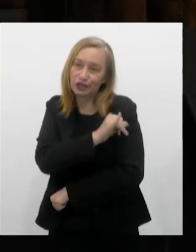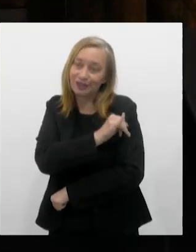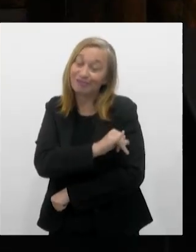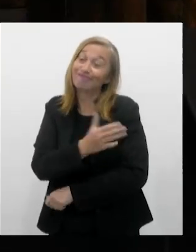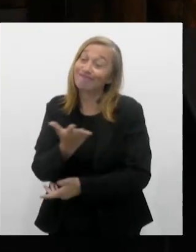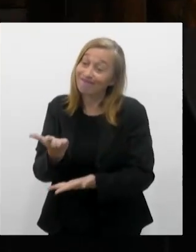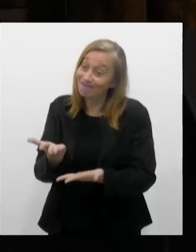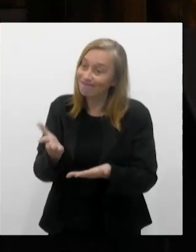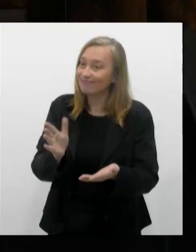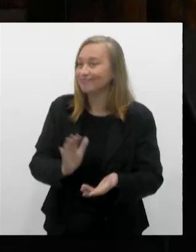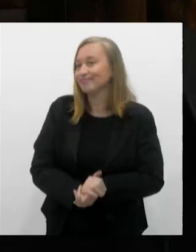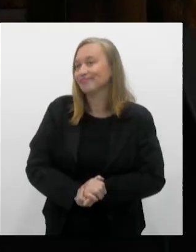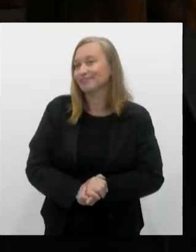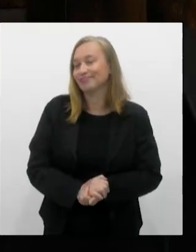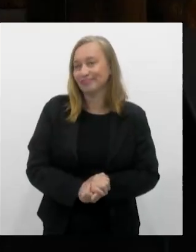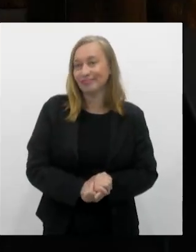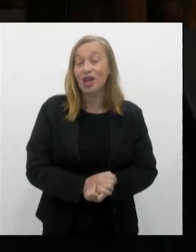Janeiro.